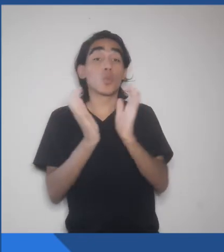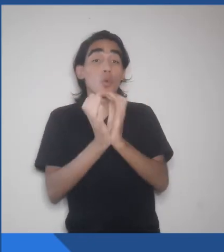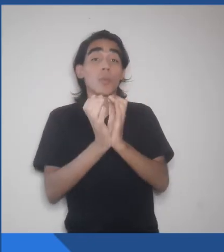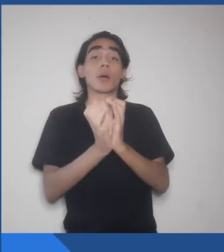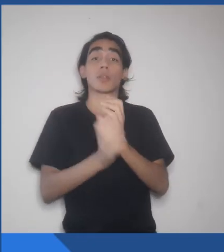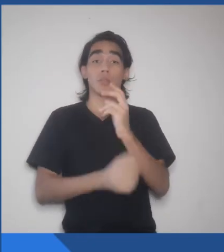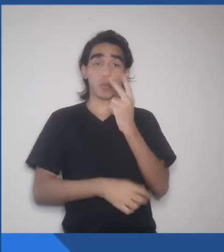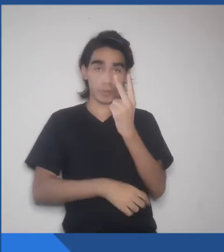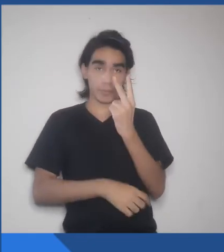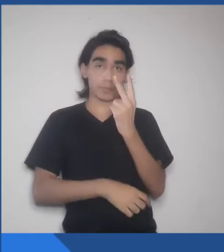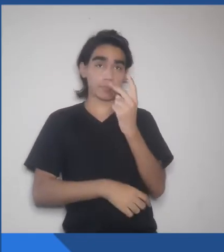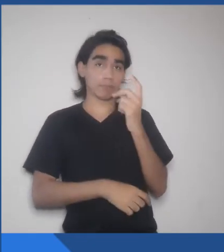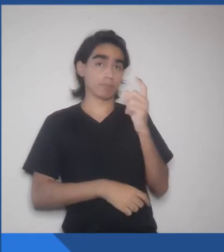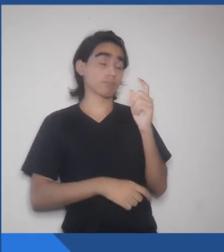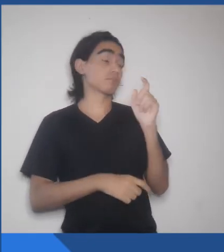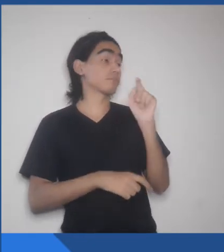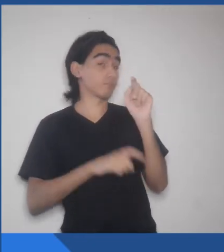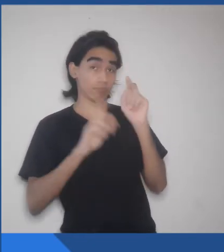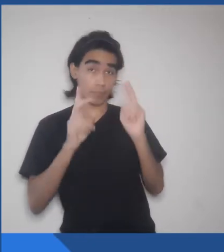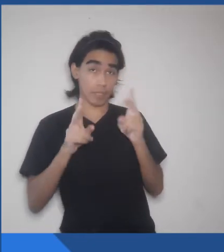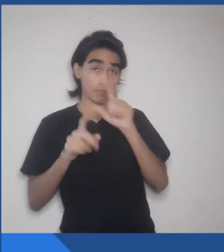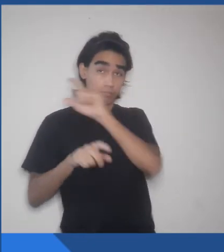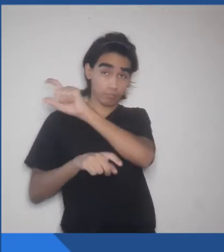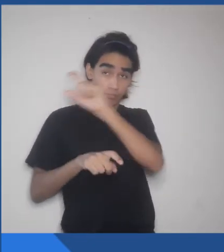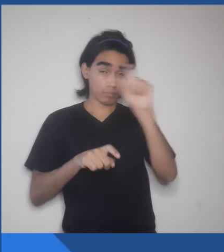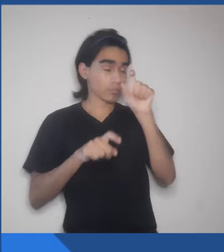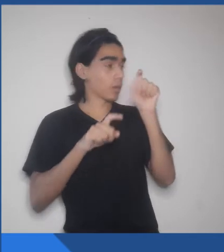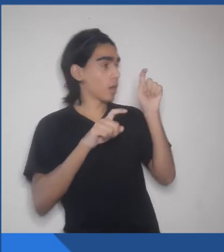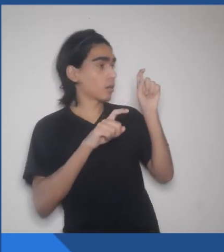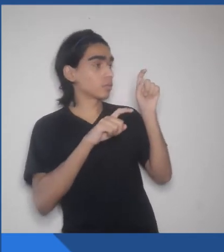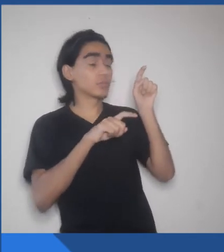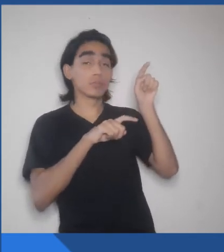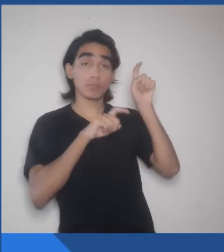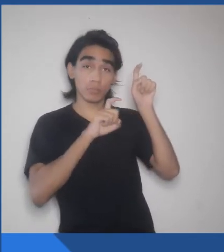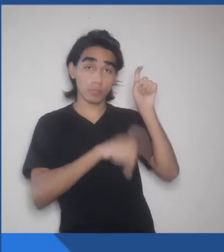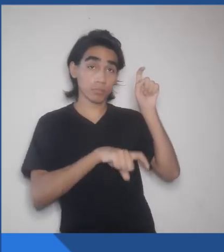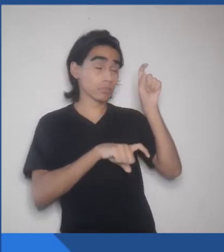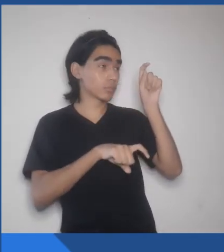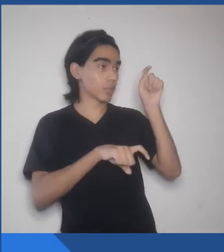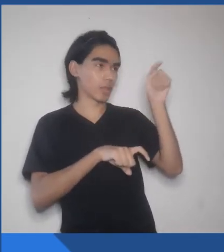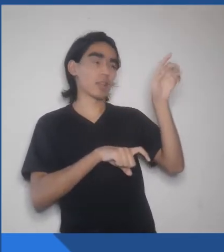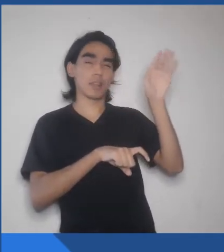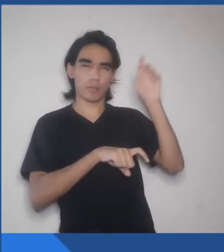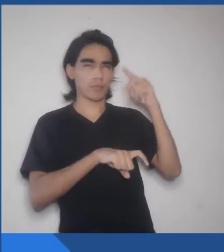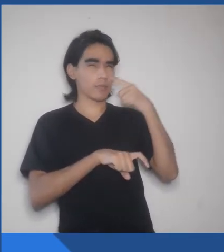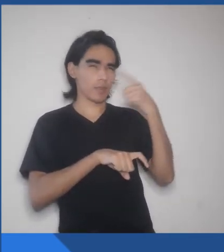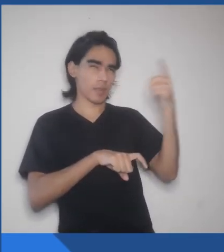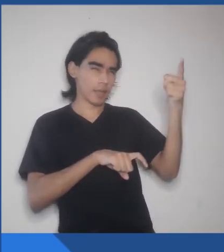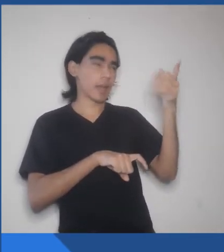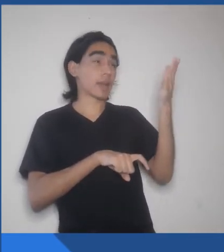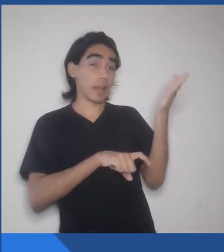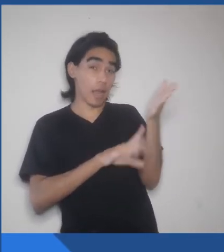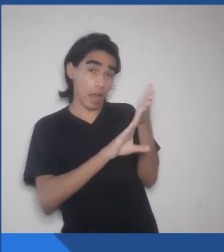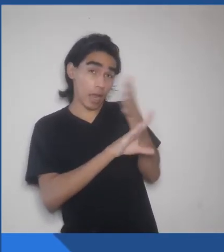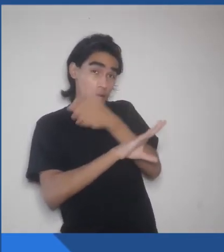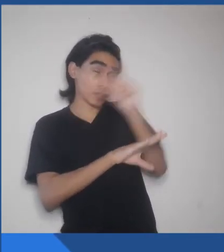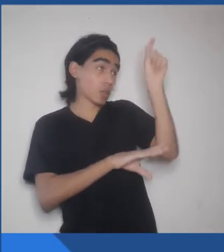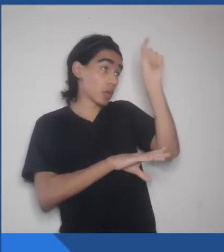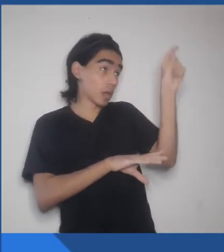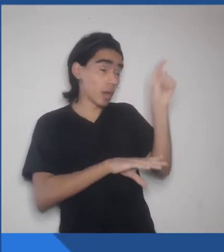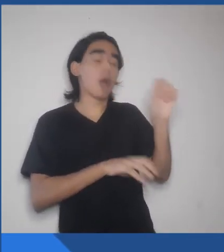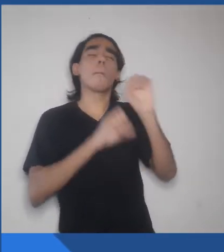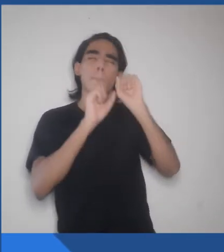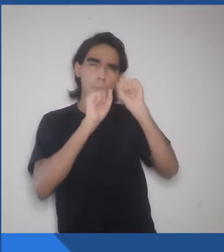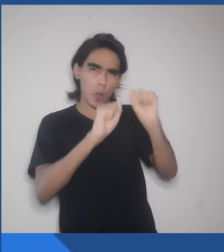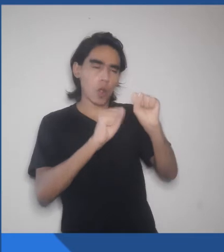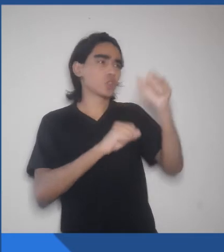Adicionar, remover usuários. Continua aparecendo para mim aqueles 3 estudantes que a gente já colocou na turma 1. Por quê? Porque